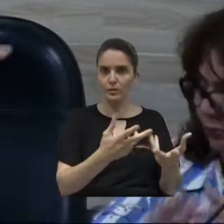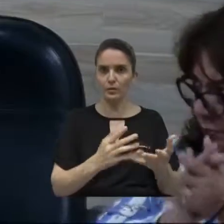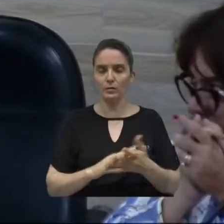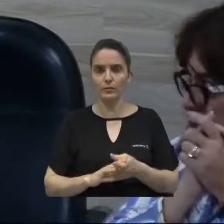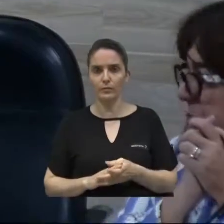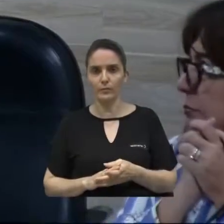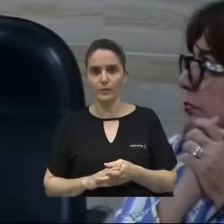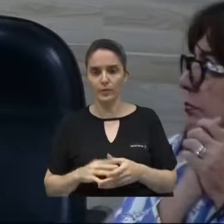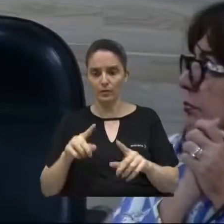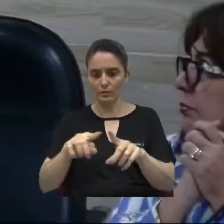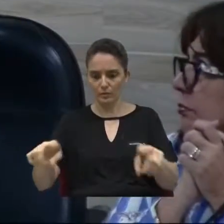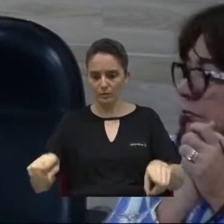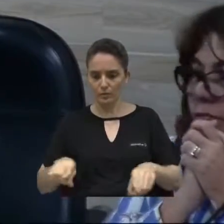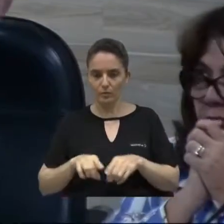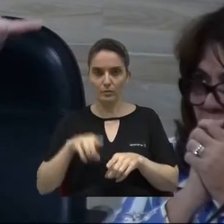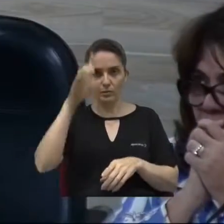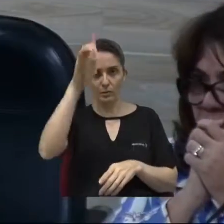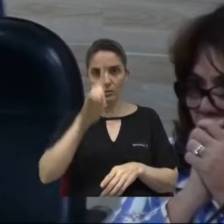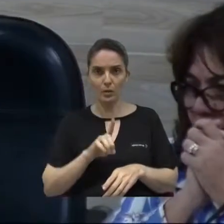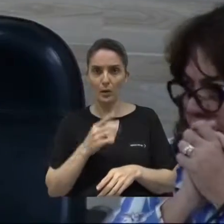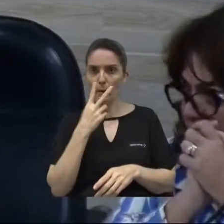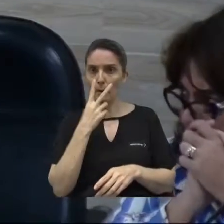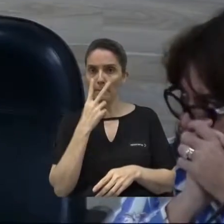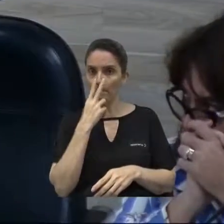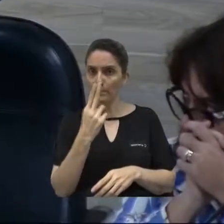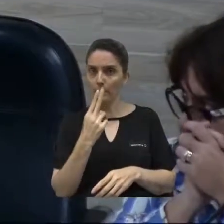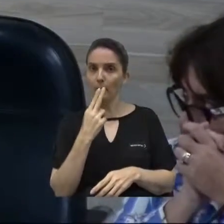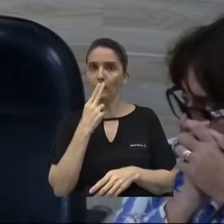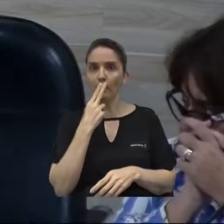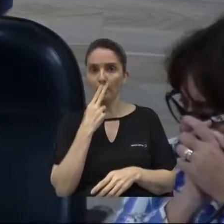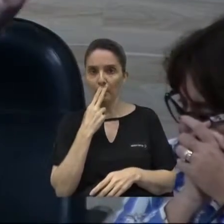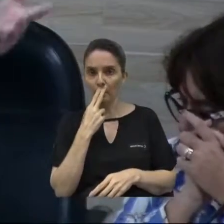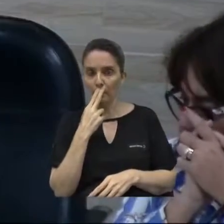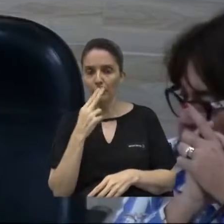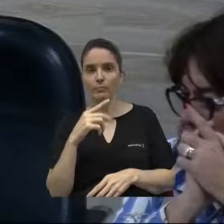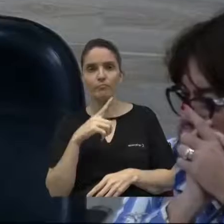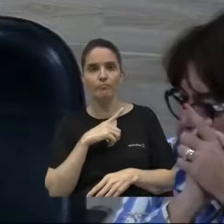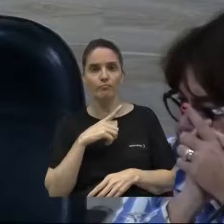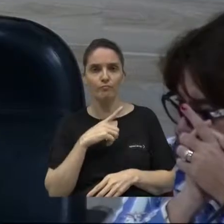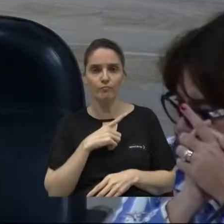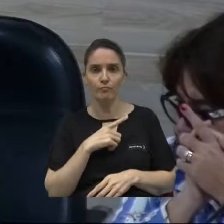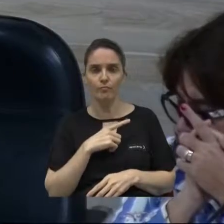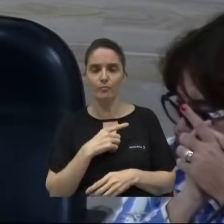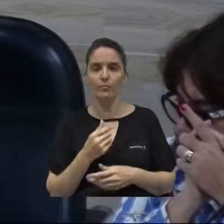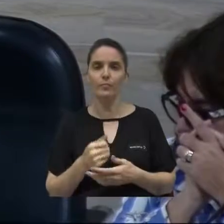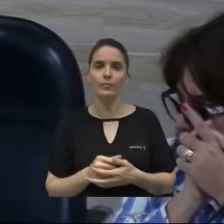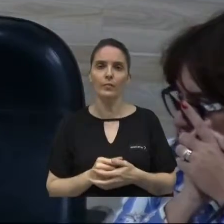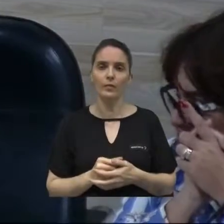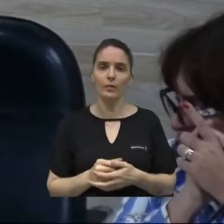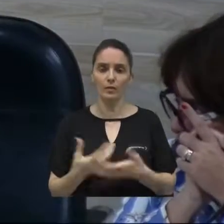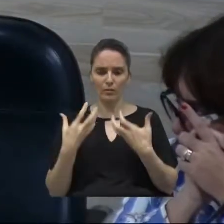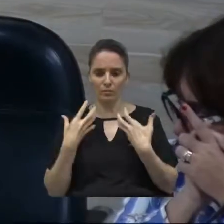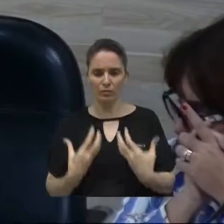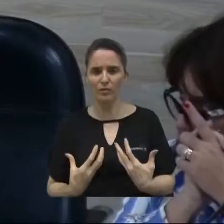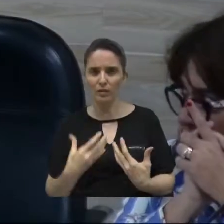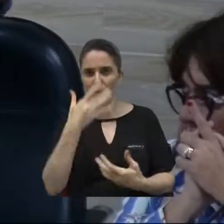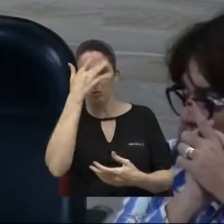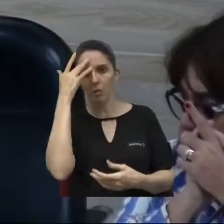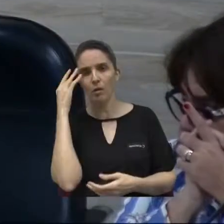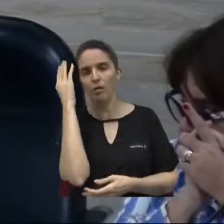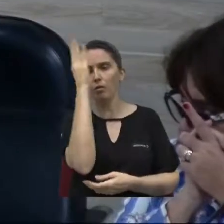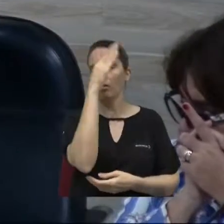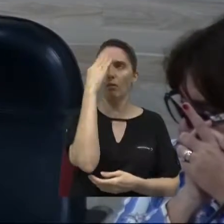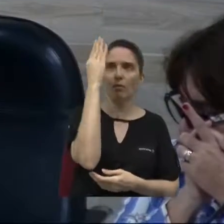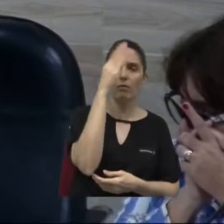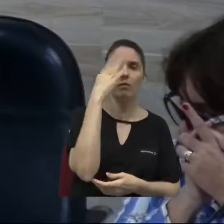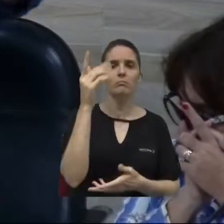amarela acaba sendo uma UTI, querendo ou não, porque tem droga vasoativa, tem respirador, e ainda aguentar bêbado, encheção de